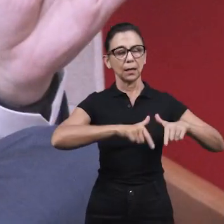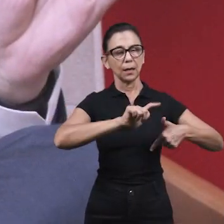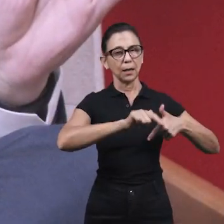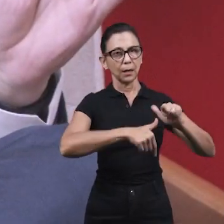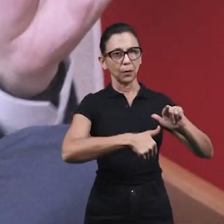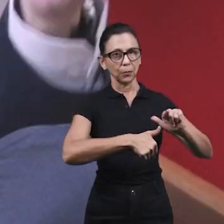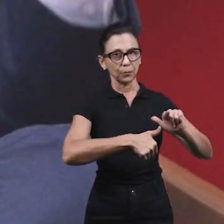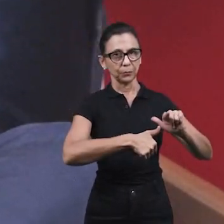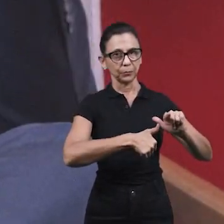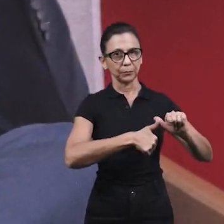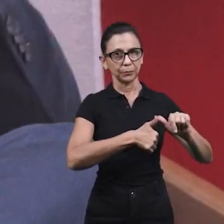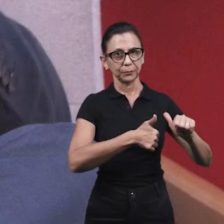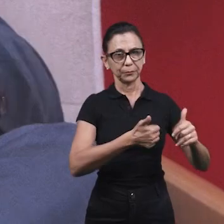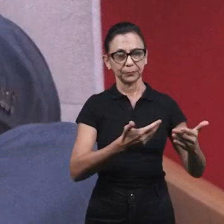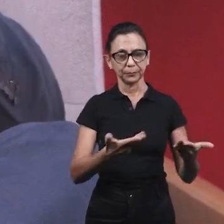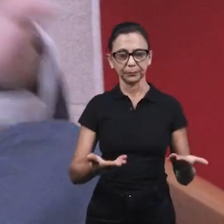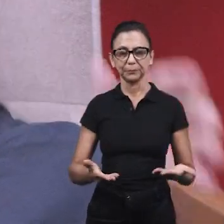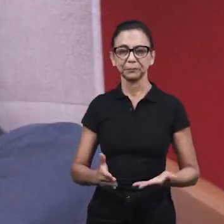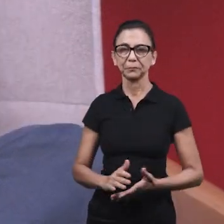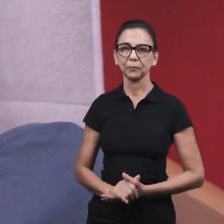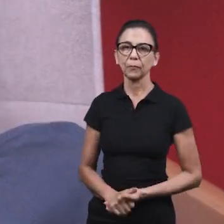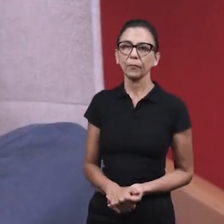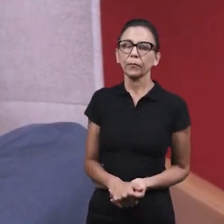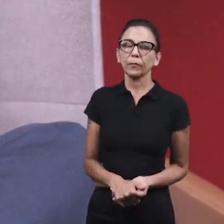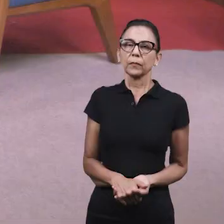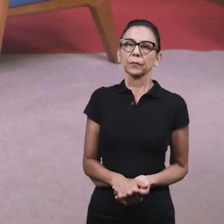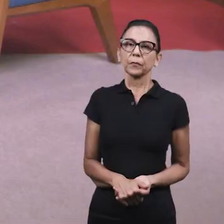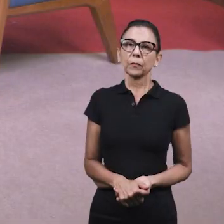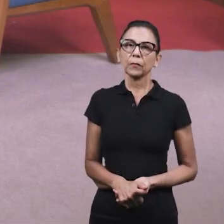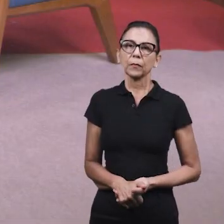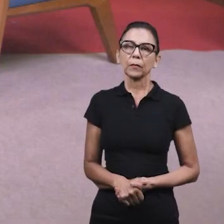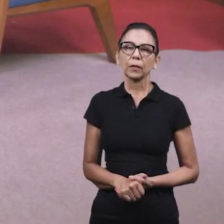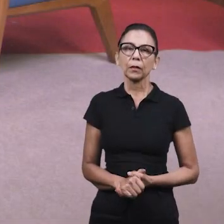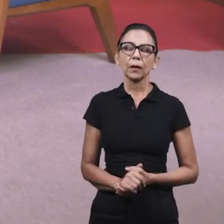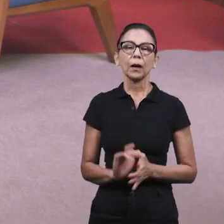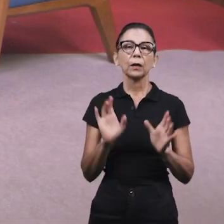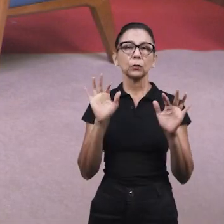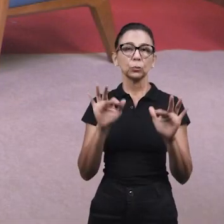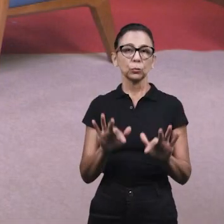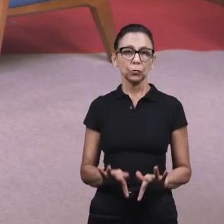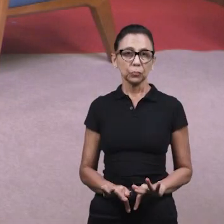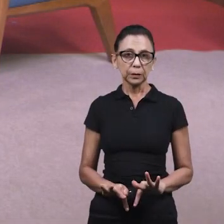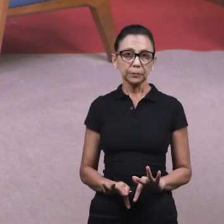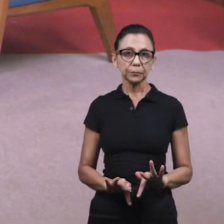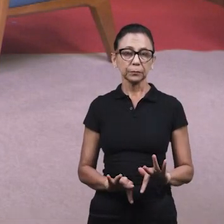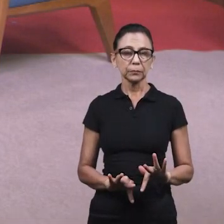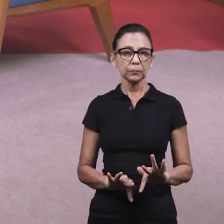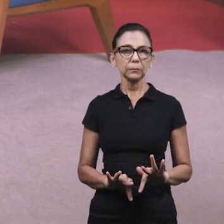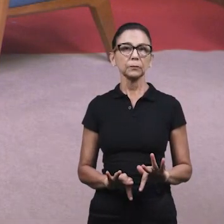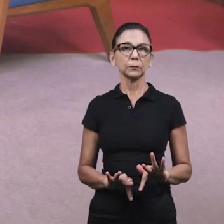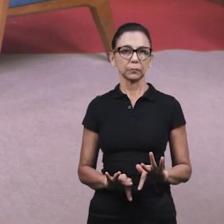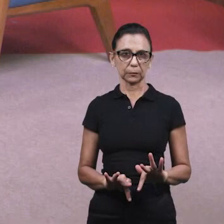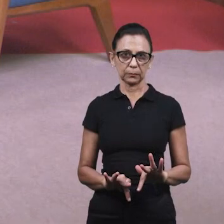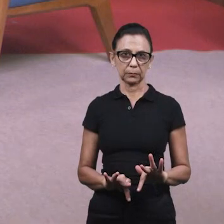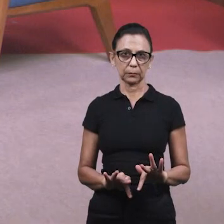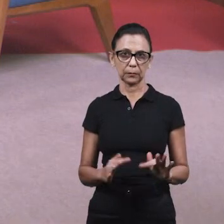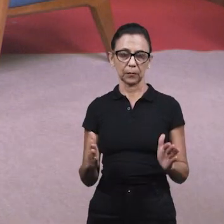atravessou séculos e que hoje nos alcançou. Então, observe, a morte